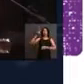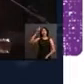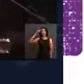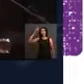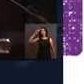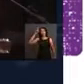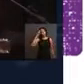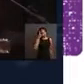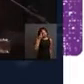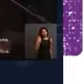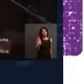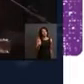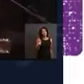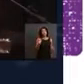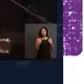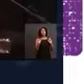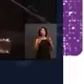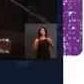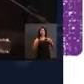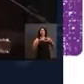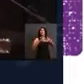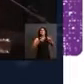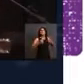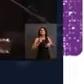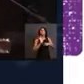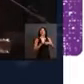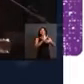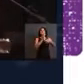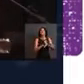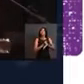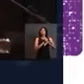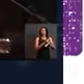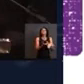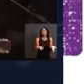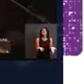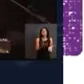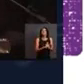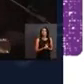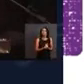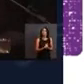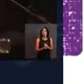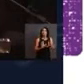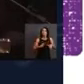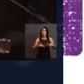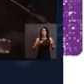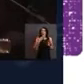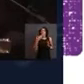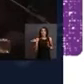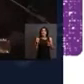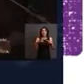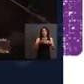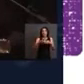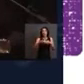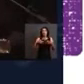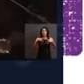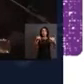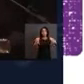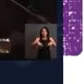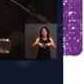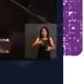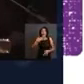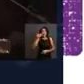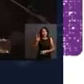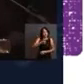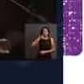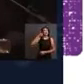dias. Que turma precisa mais de ajuda? Qual é a minha melhor turma que tem os melhores